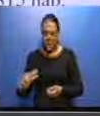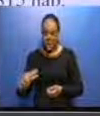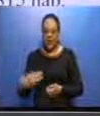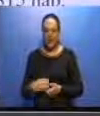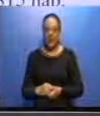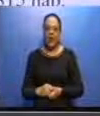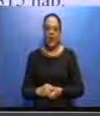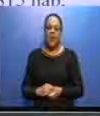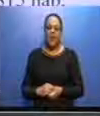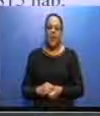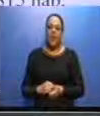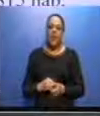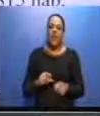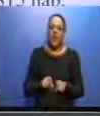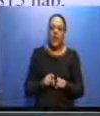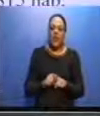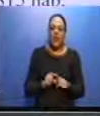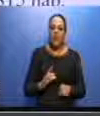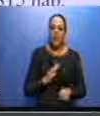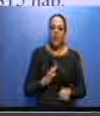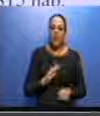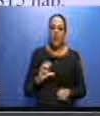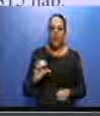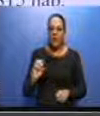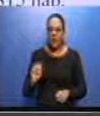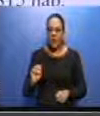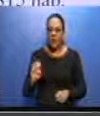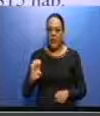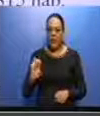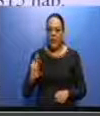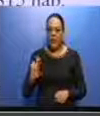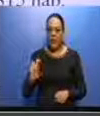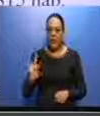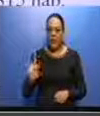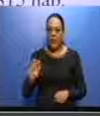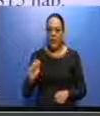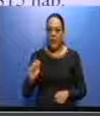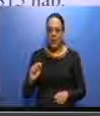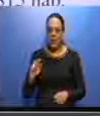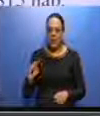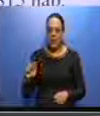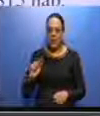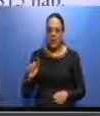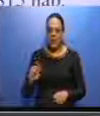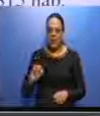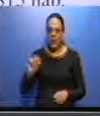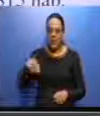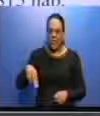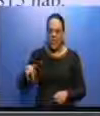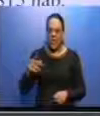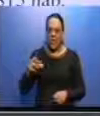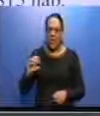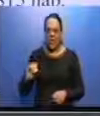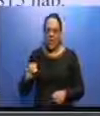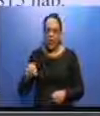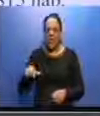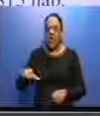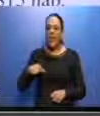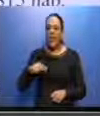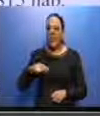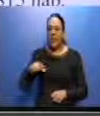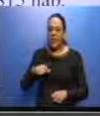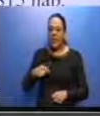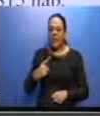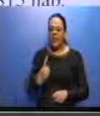habitantes a gente observa que os municípios adjacentes como por exemplo a sertãozinho do monte